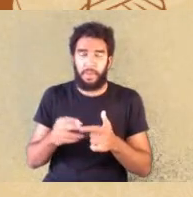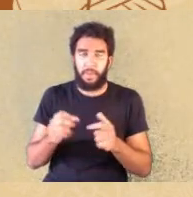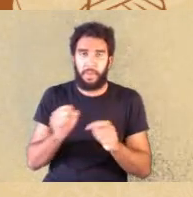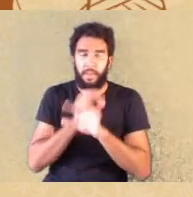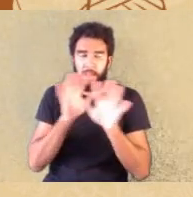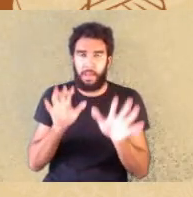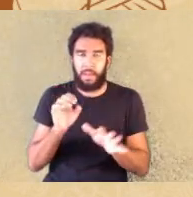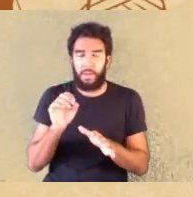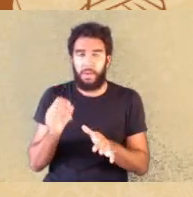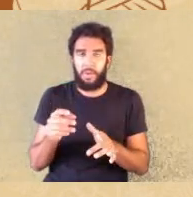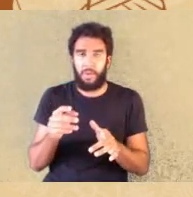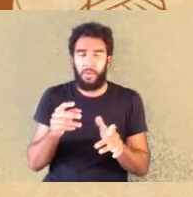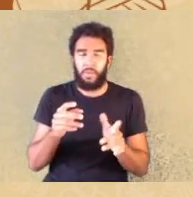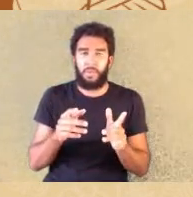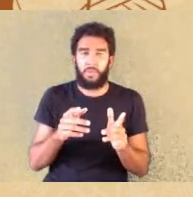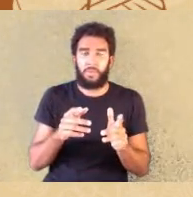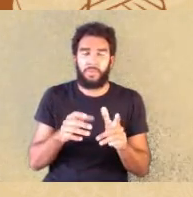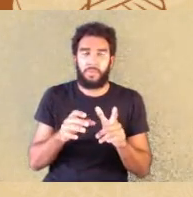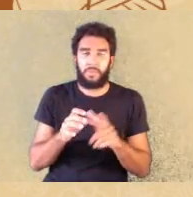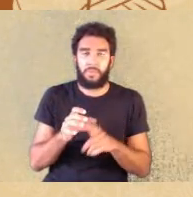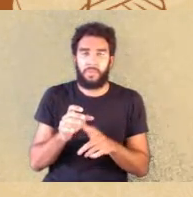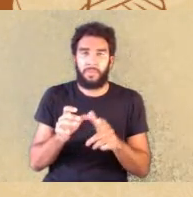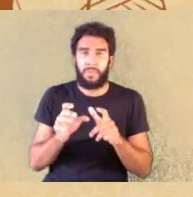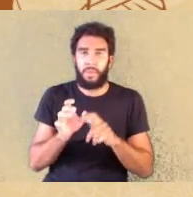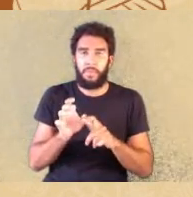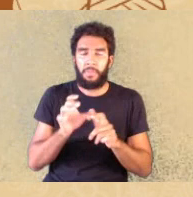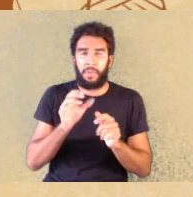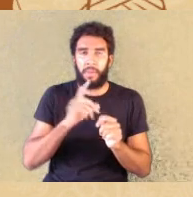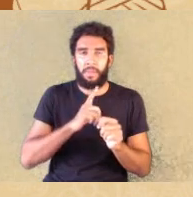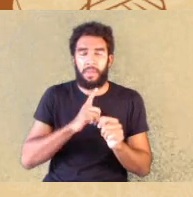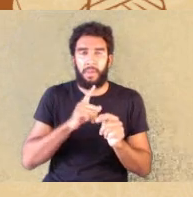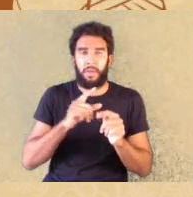aí a mulheres trans. Vamos lá.